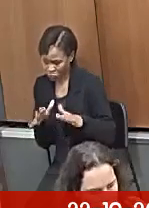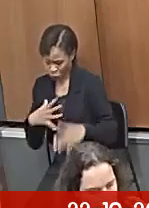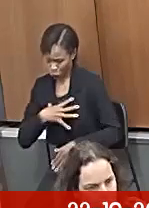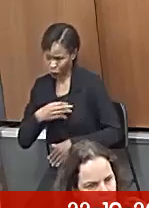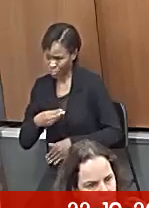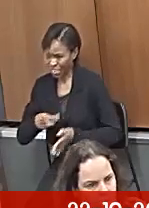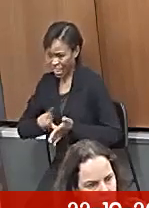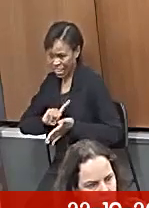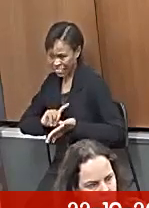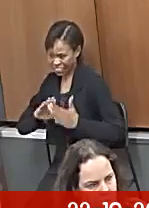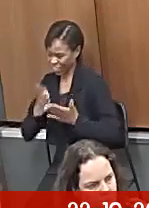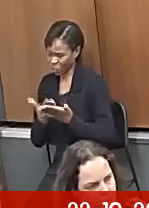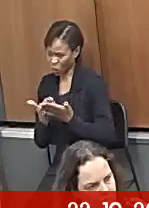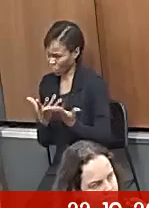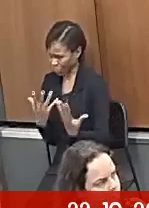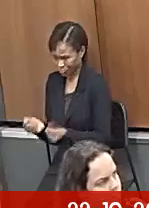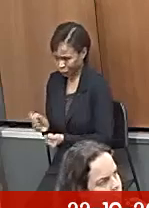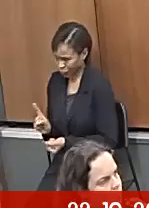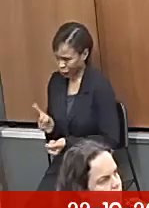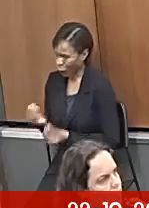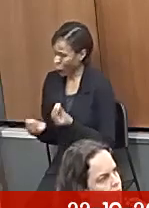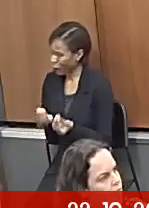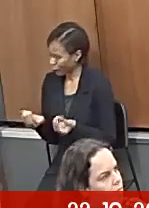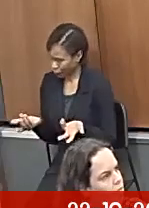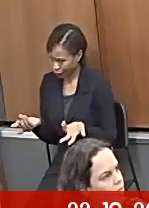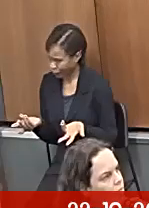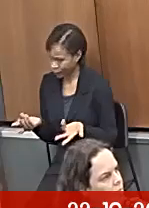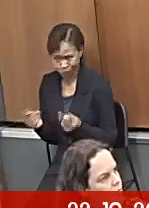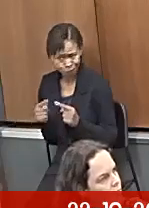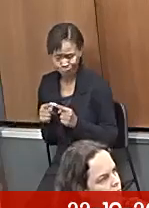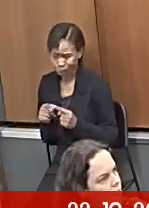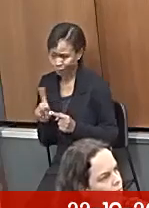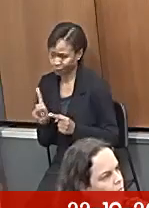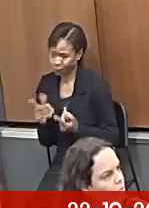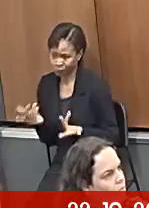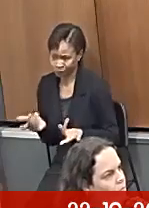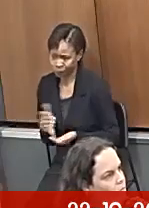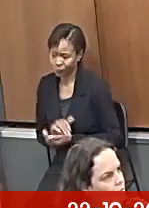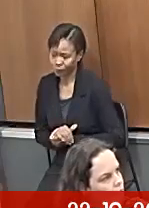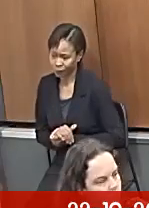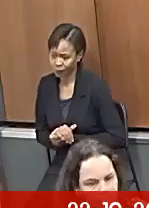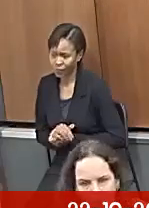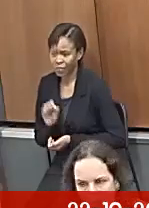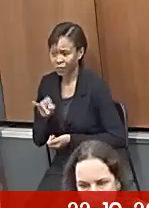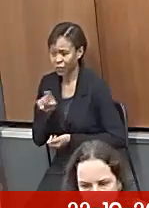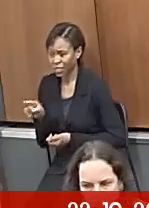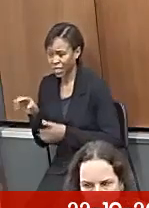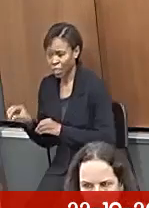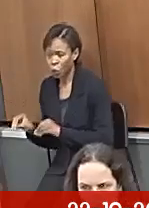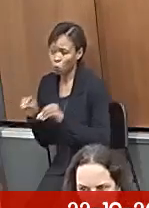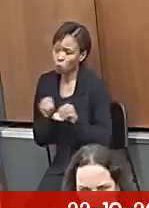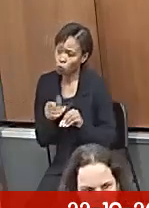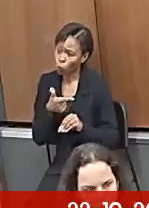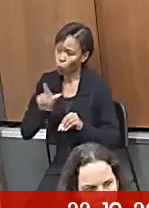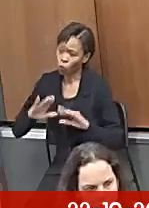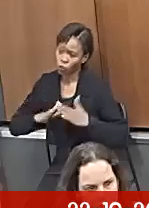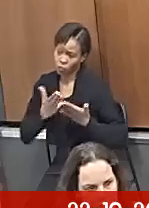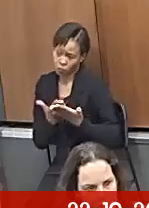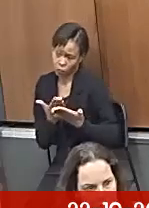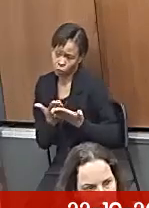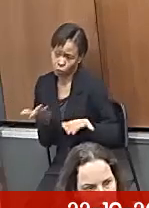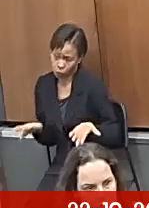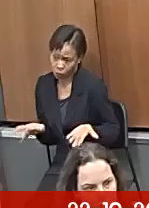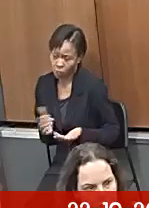já negou vaga para ele? Não faz sentido. Mesmo que você troque de escola, né,